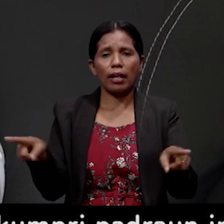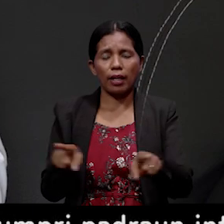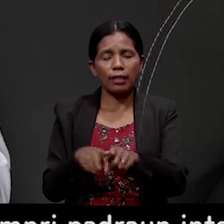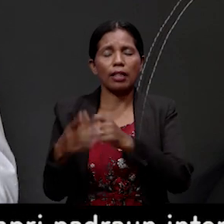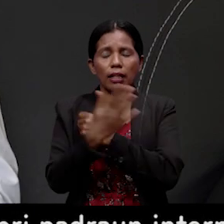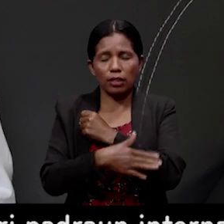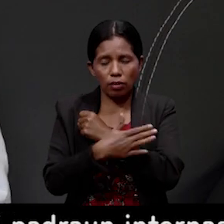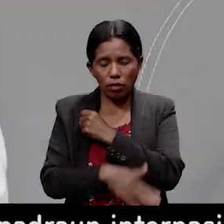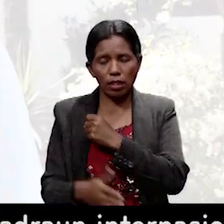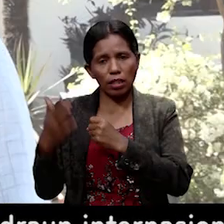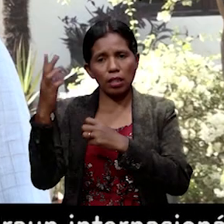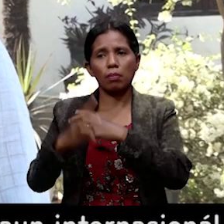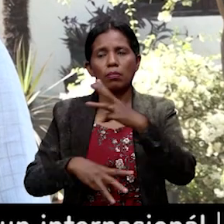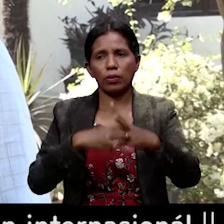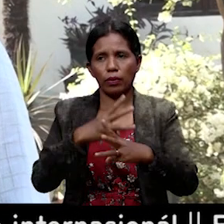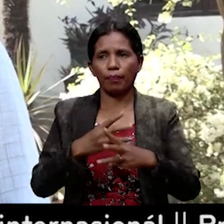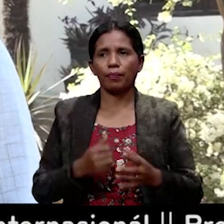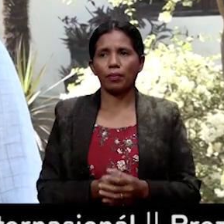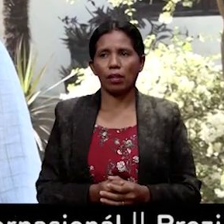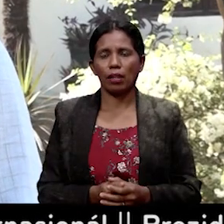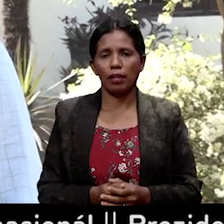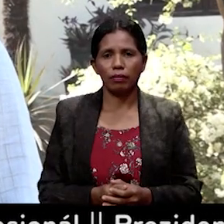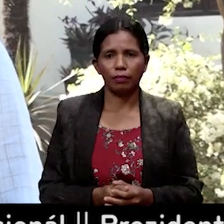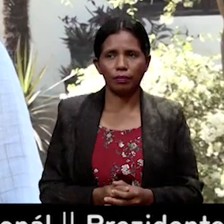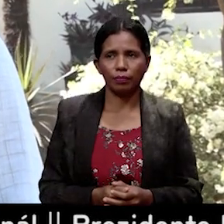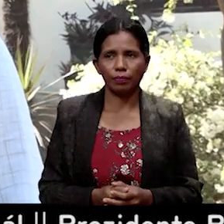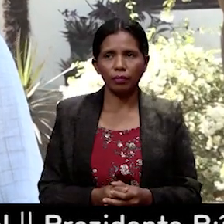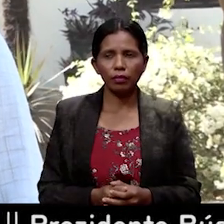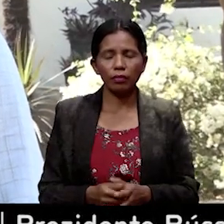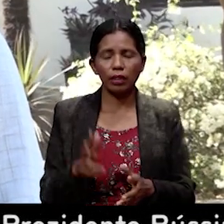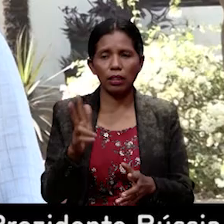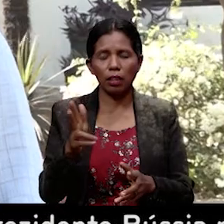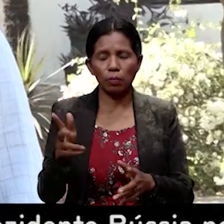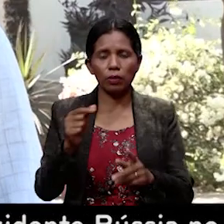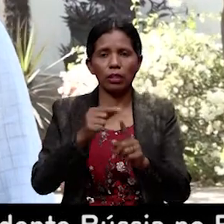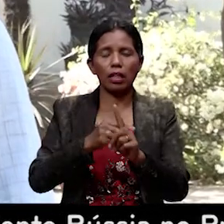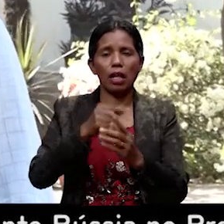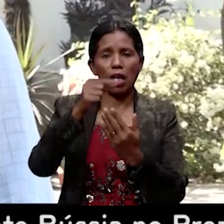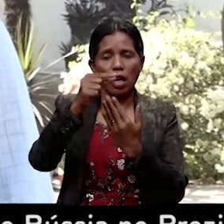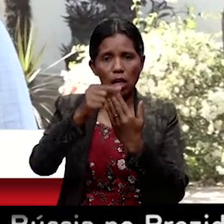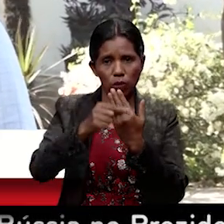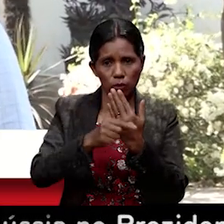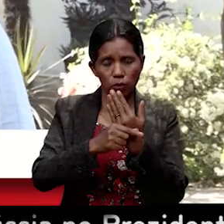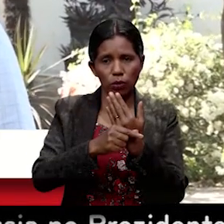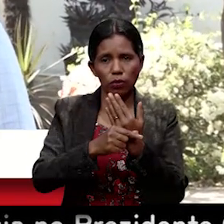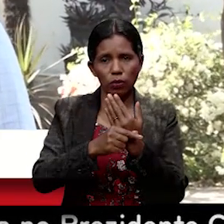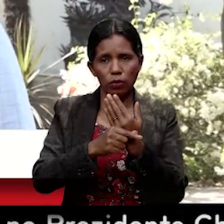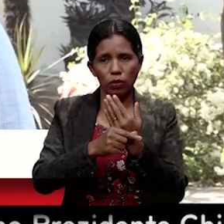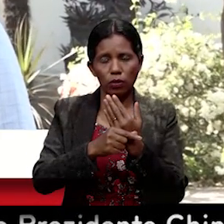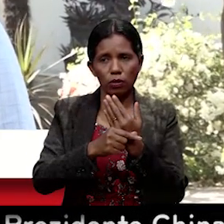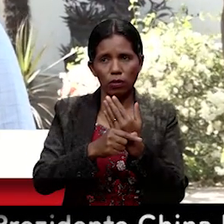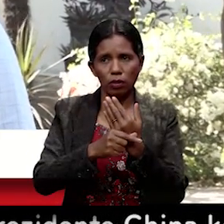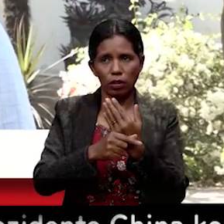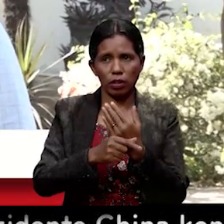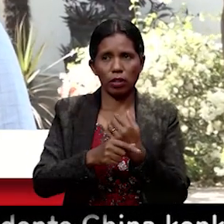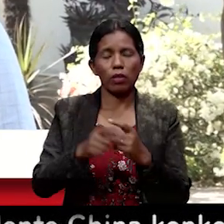e remos região. 30 de agosto de 1999, Timor One,